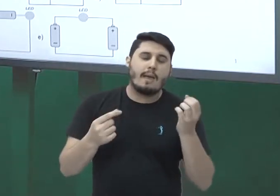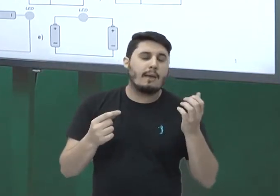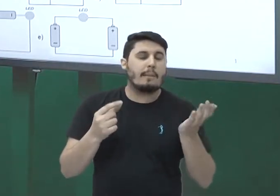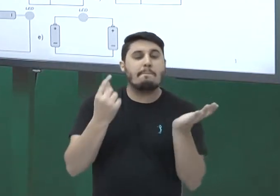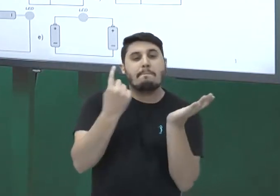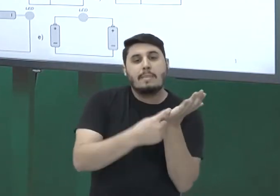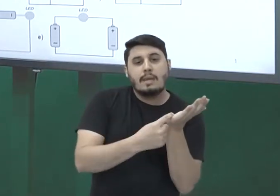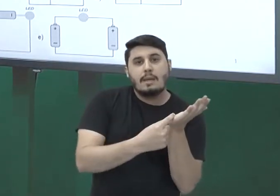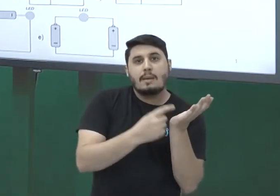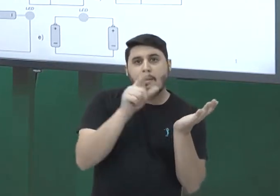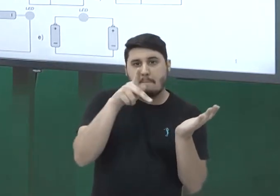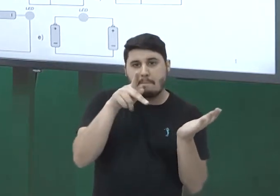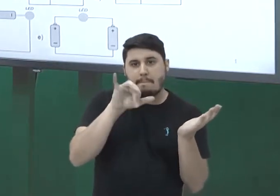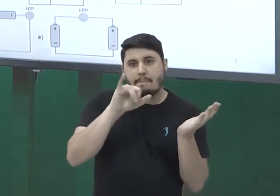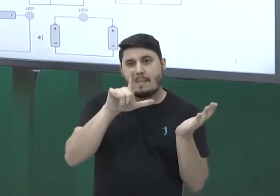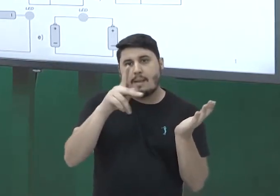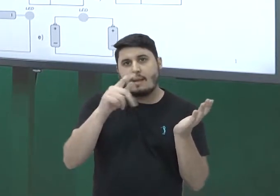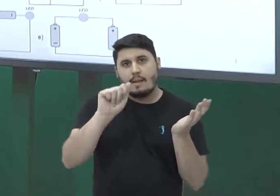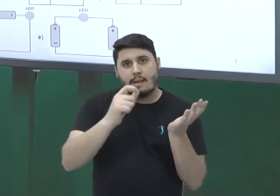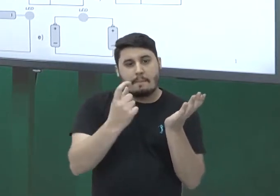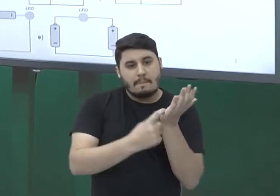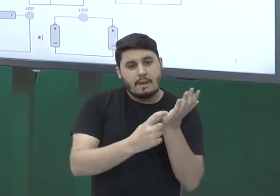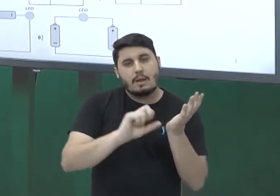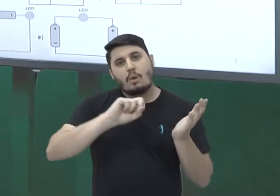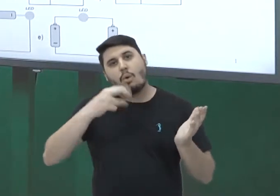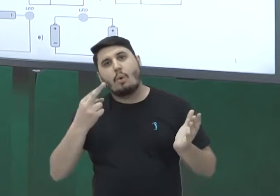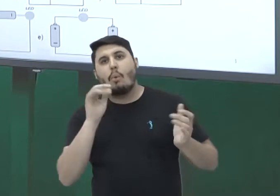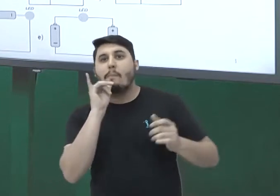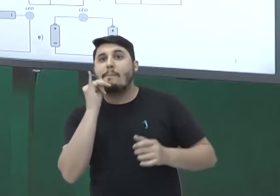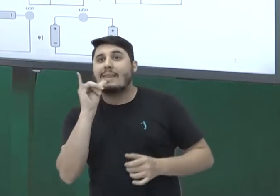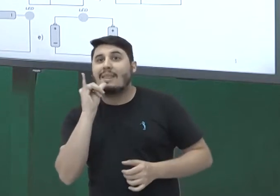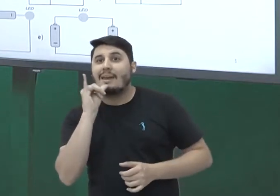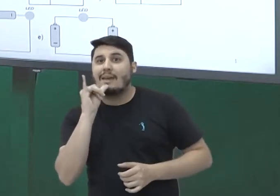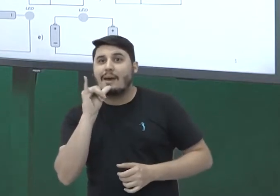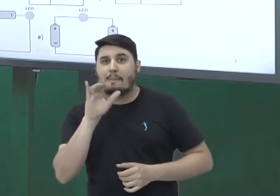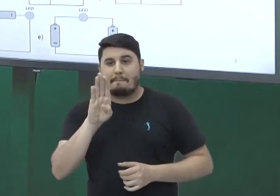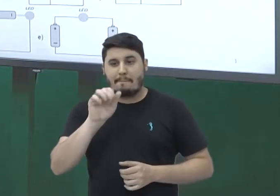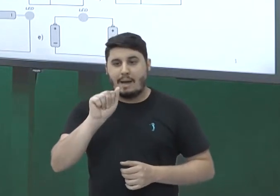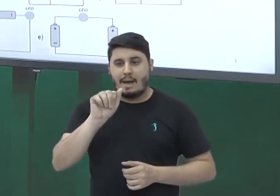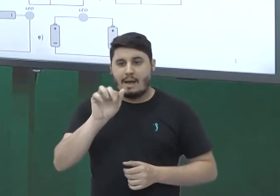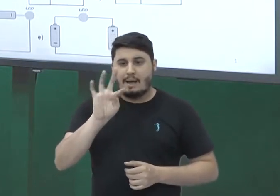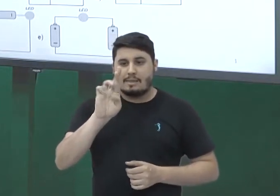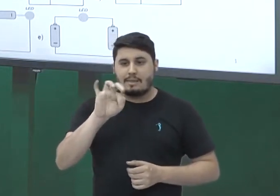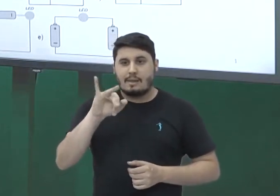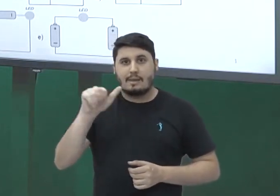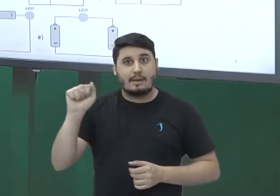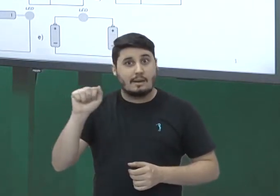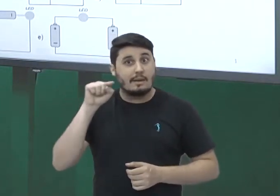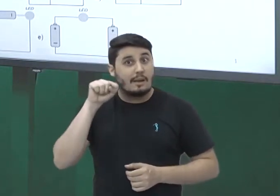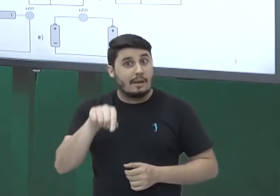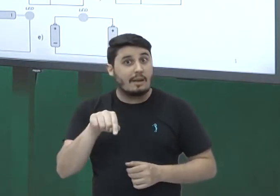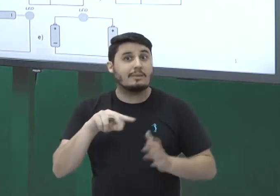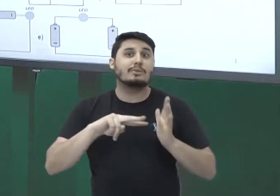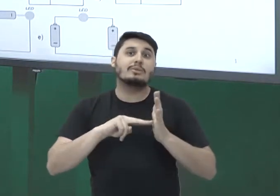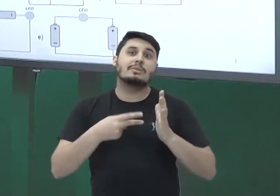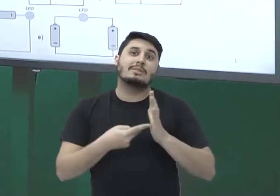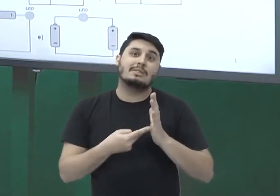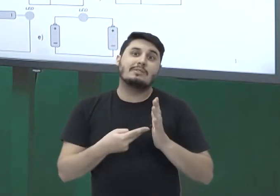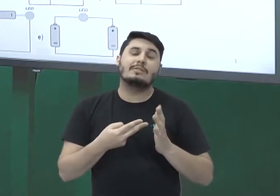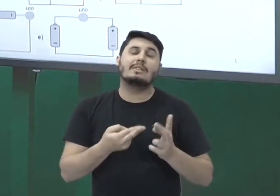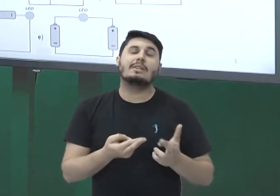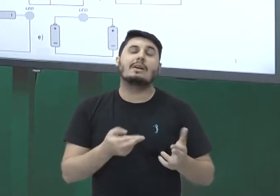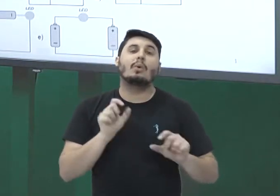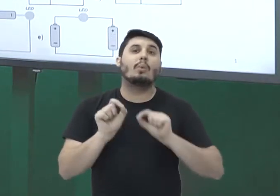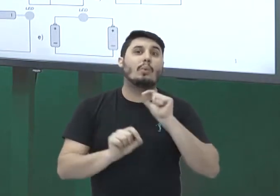bateria, tá bem? Bom, essa fonte de tensão elétrica, ela é a responsável